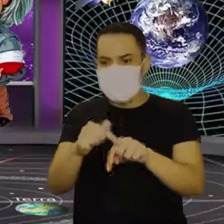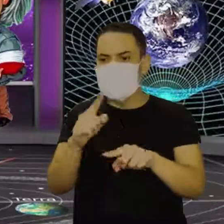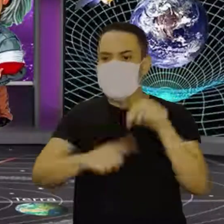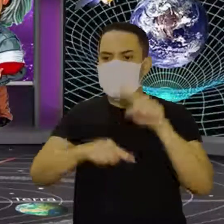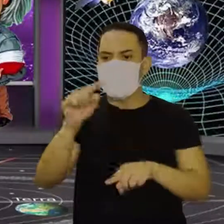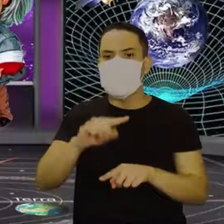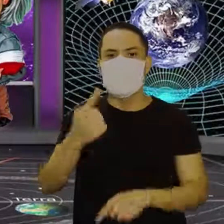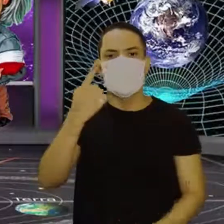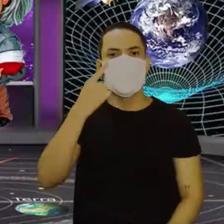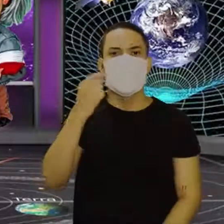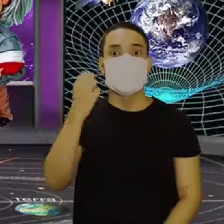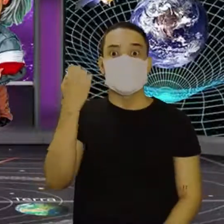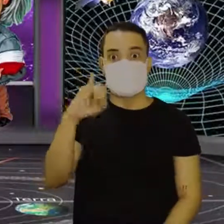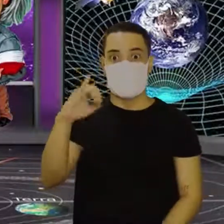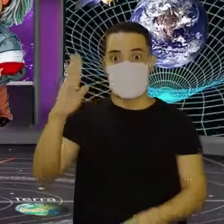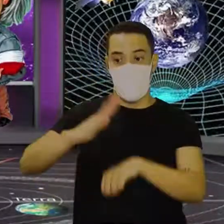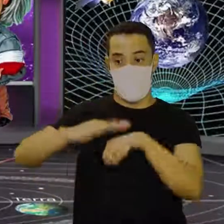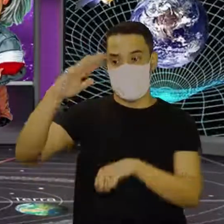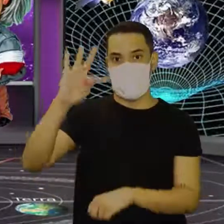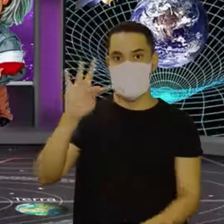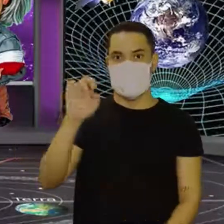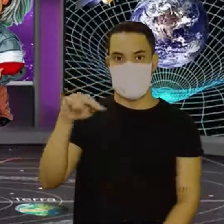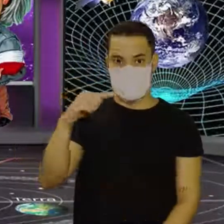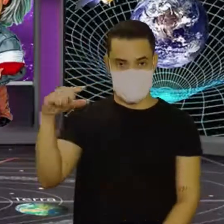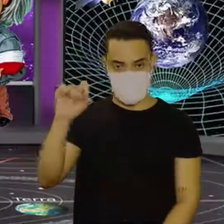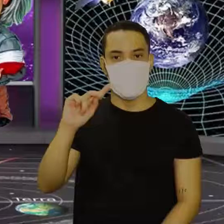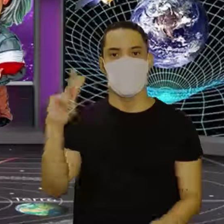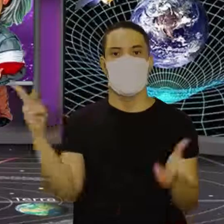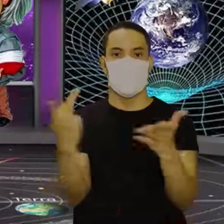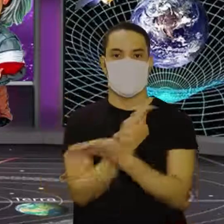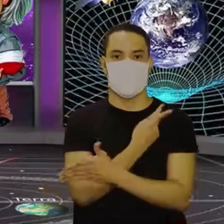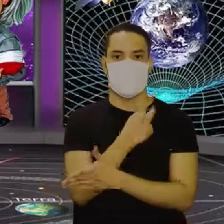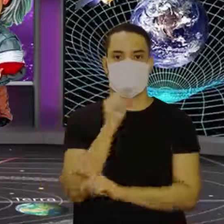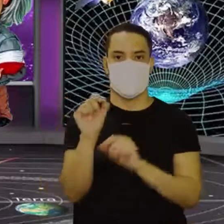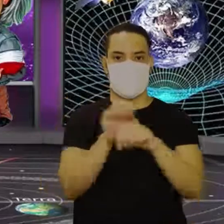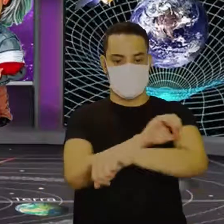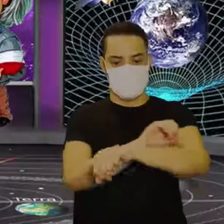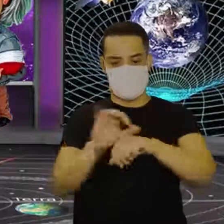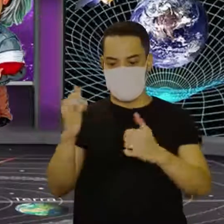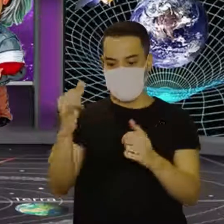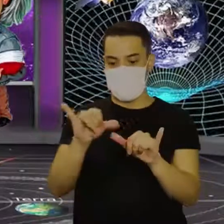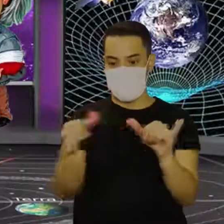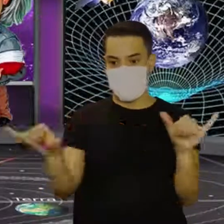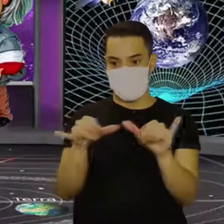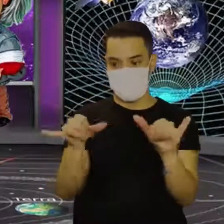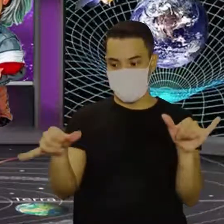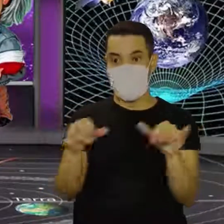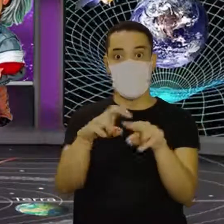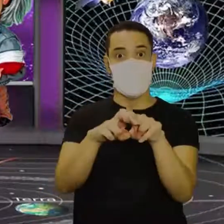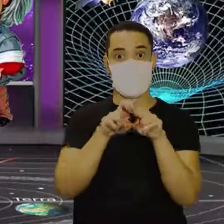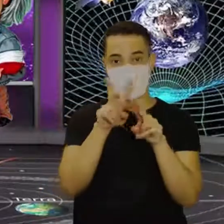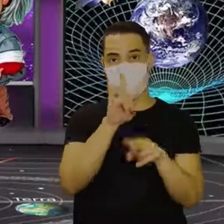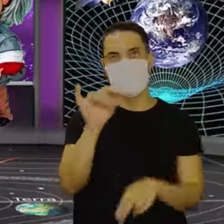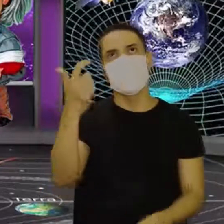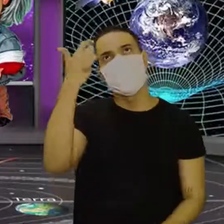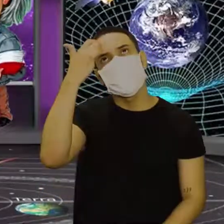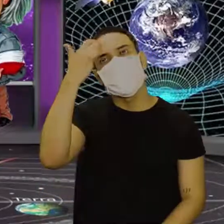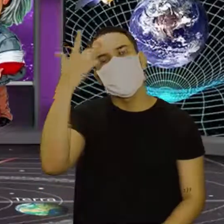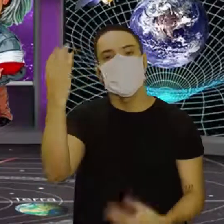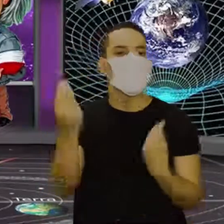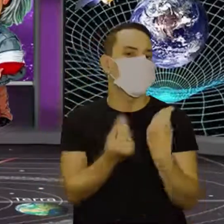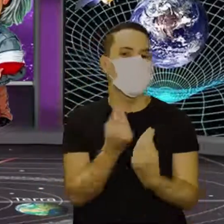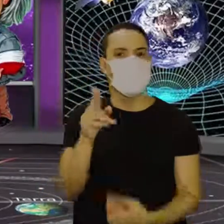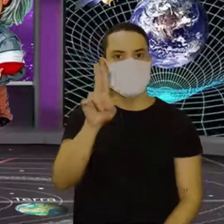aumenta a tensão, vai acontecer alguma coisa com uma corrente elétrica. Então aí que você vai entender por que se